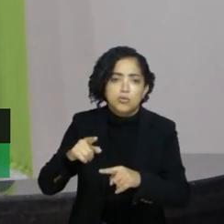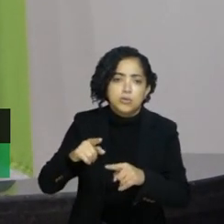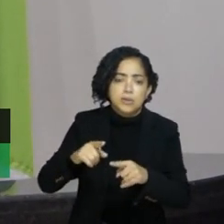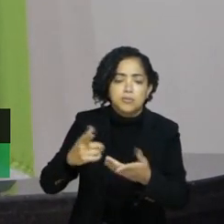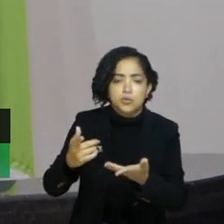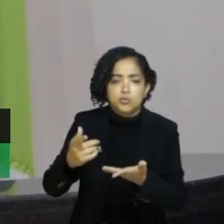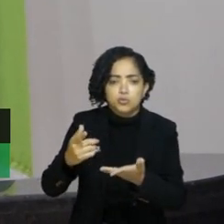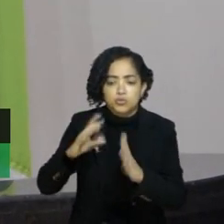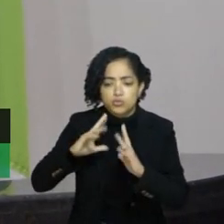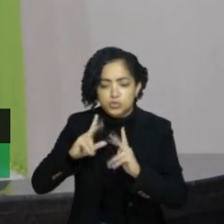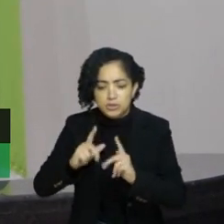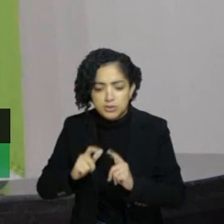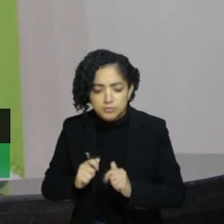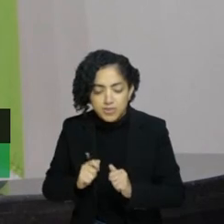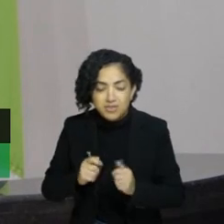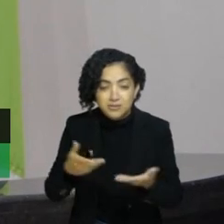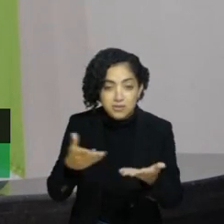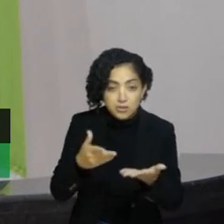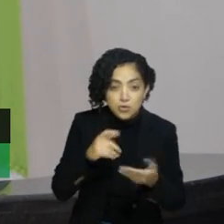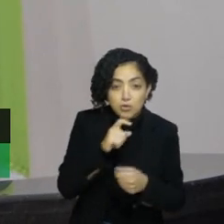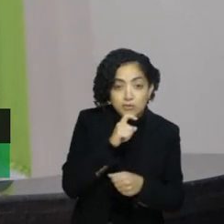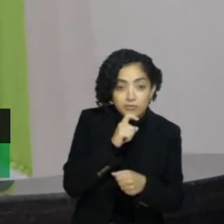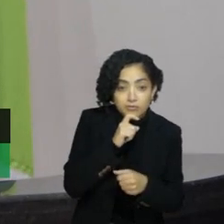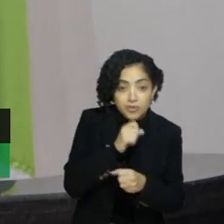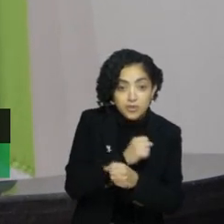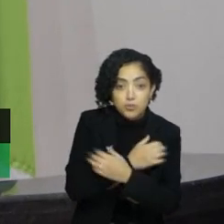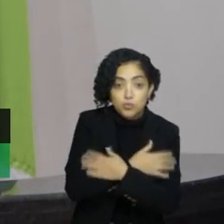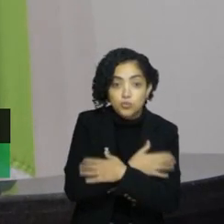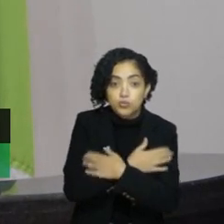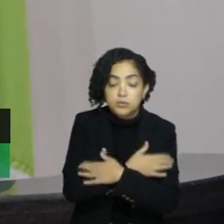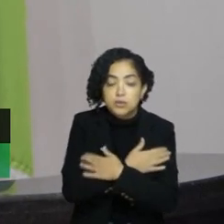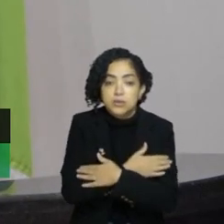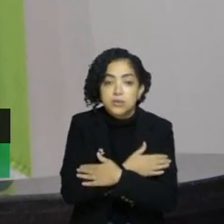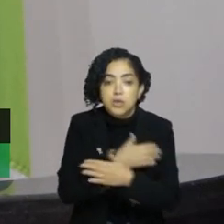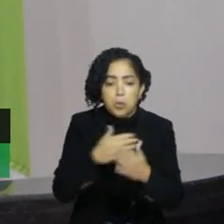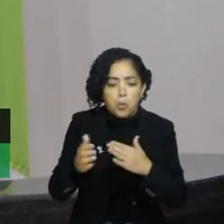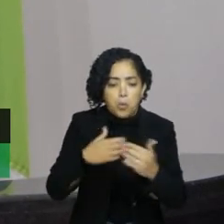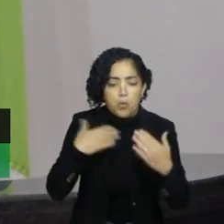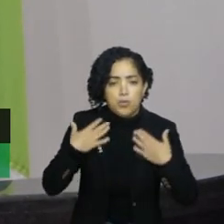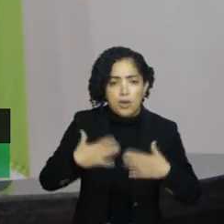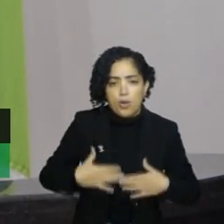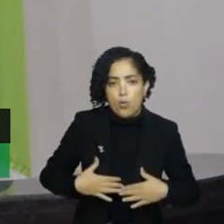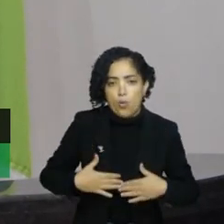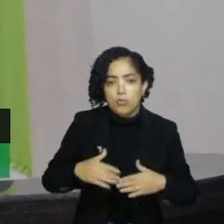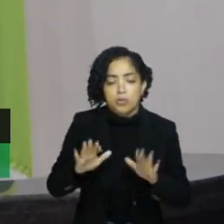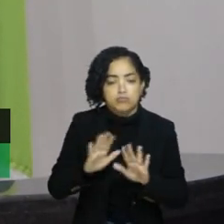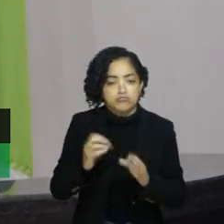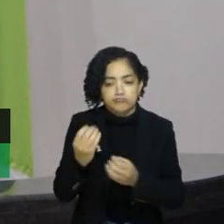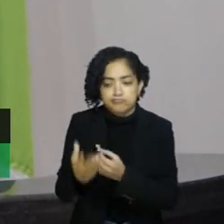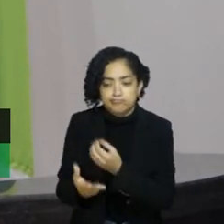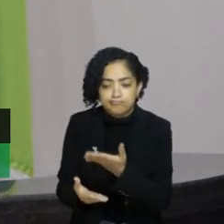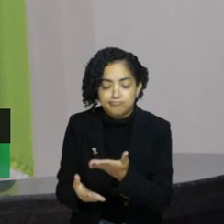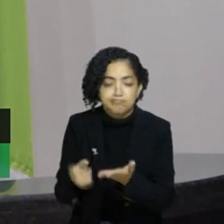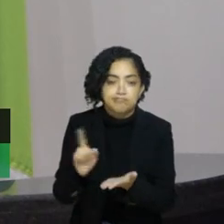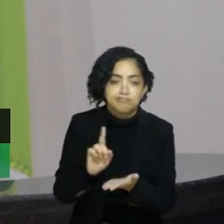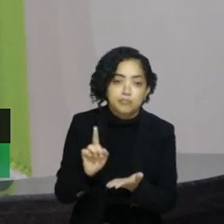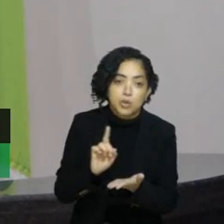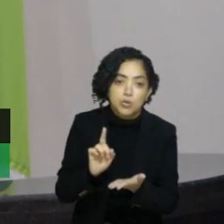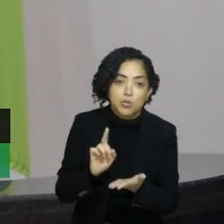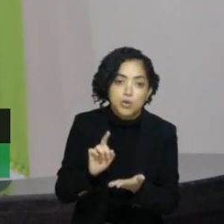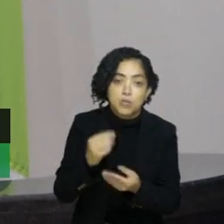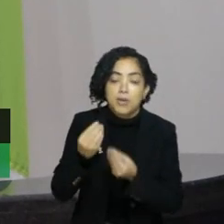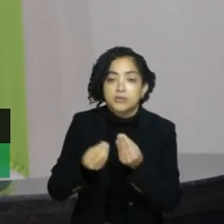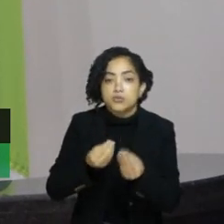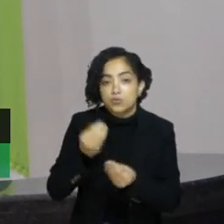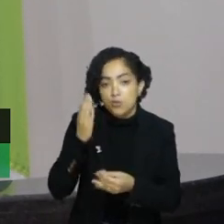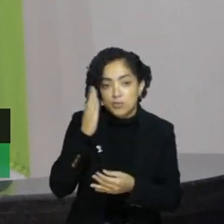agora, com o frio que se avizinha, não é qualquer roupa que se deve enviar. Como saber? Como vamos